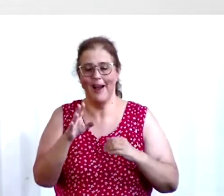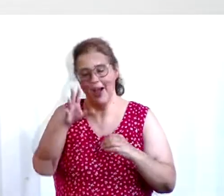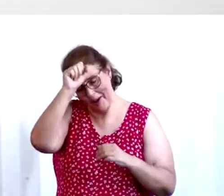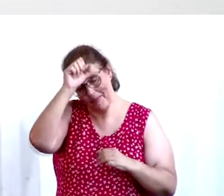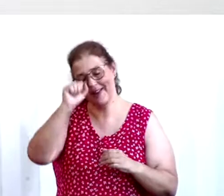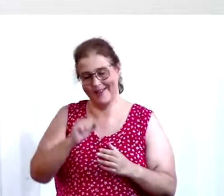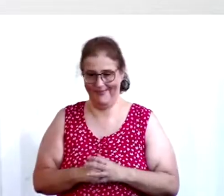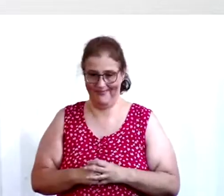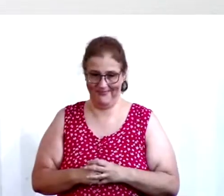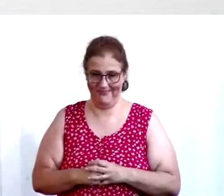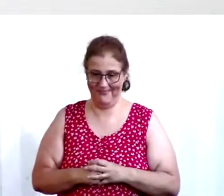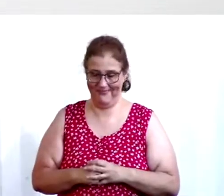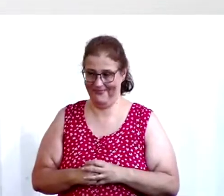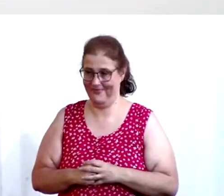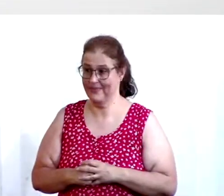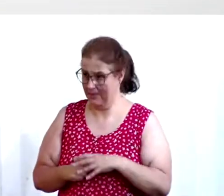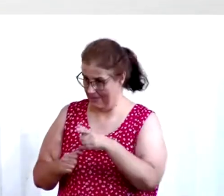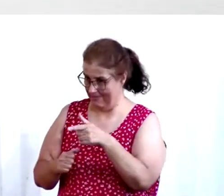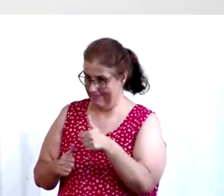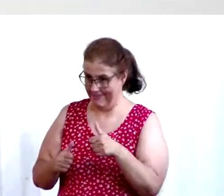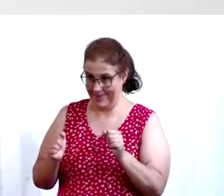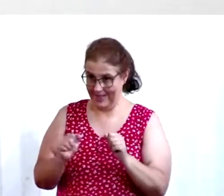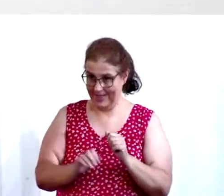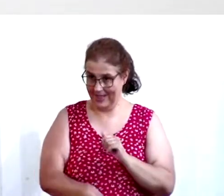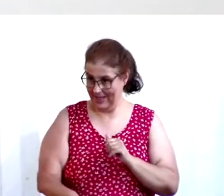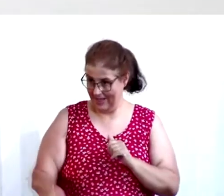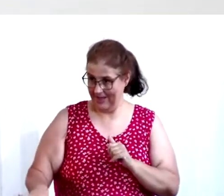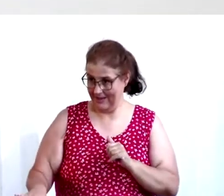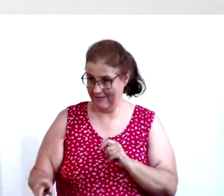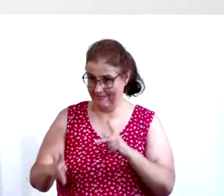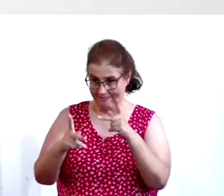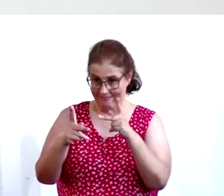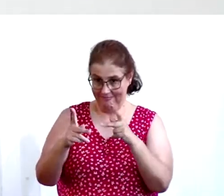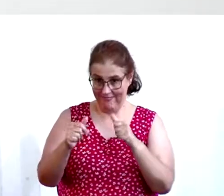vamos conversar agora. Tá bom, crianças? Assim vocês estão dentro do